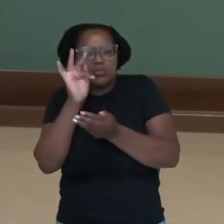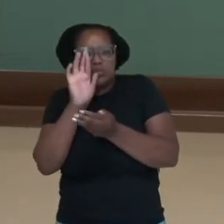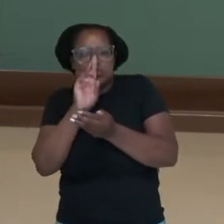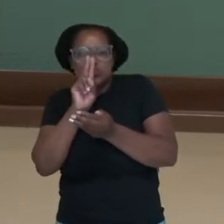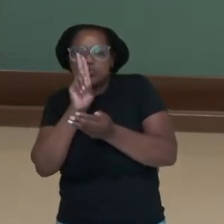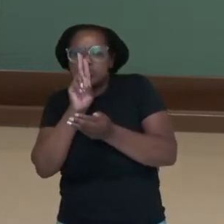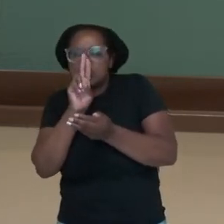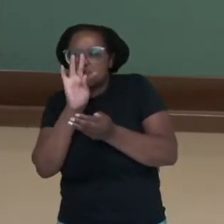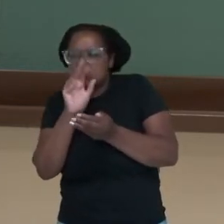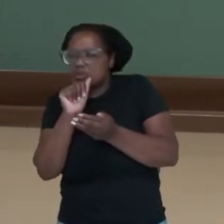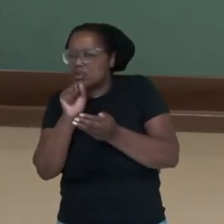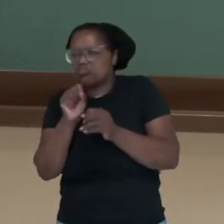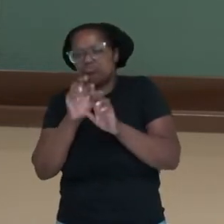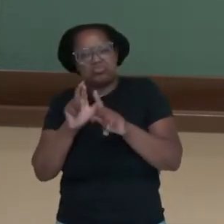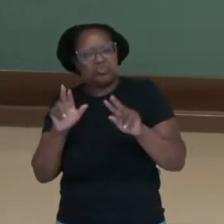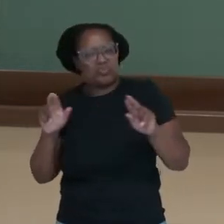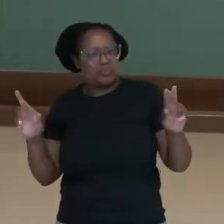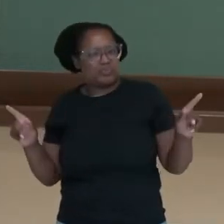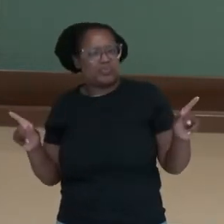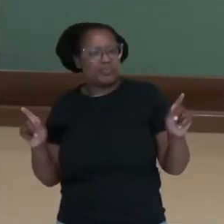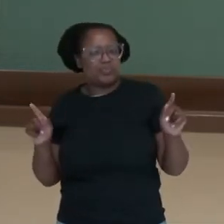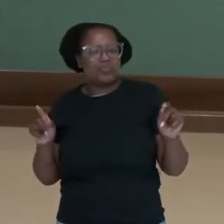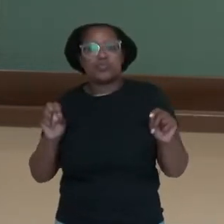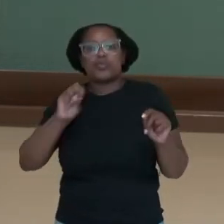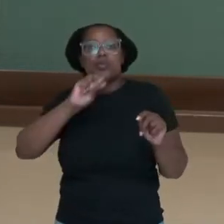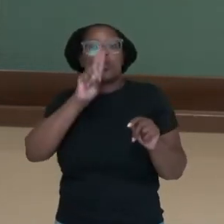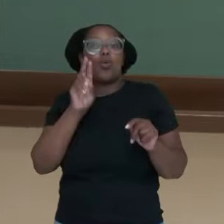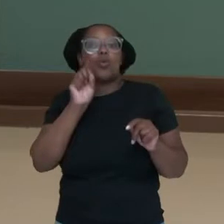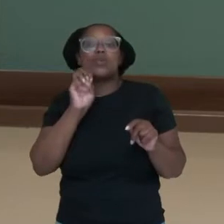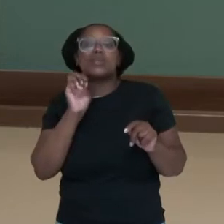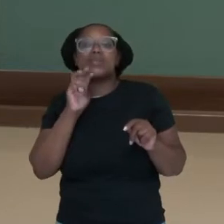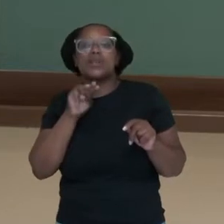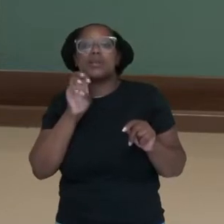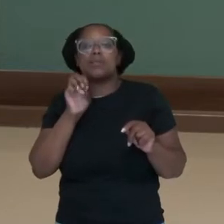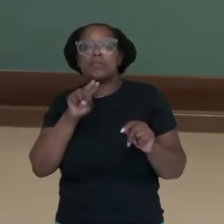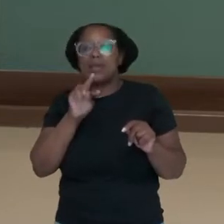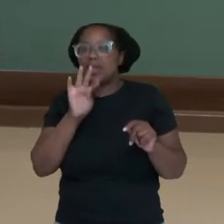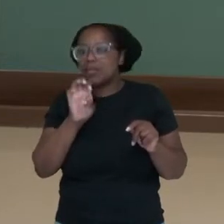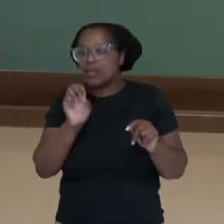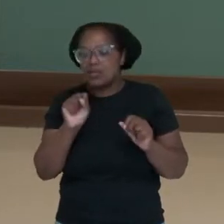das árvores, então um ser pode servir de alimento